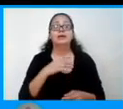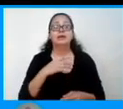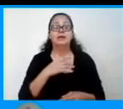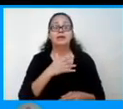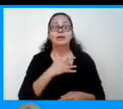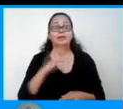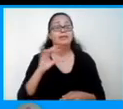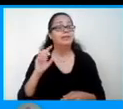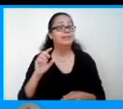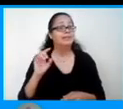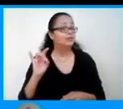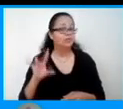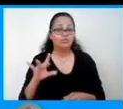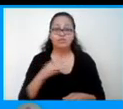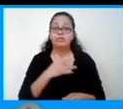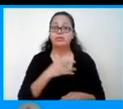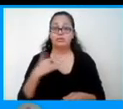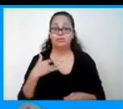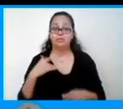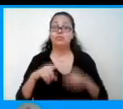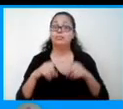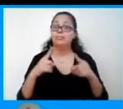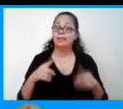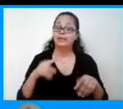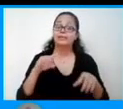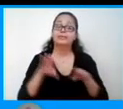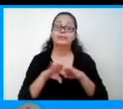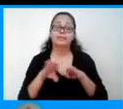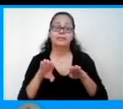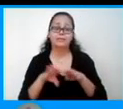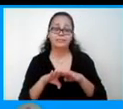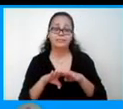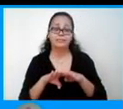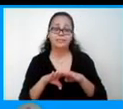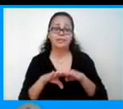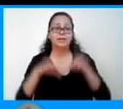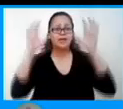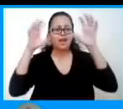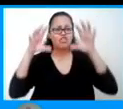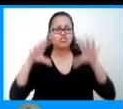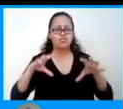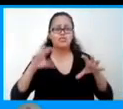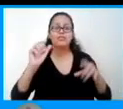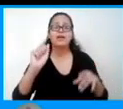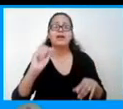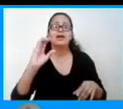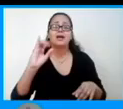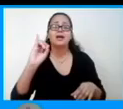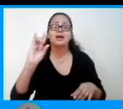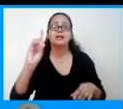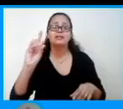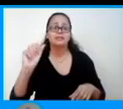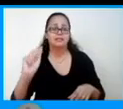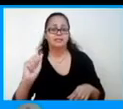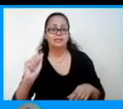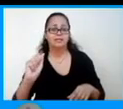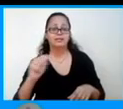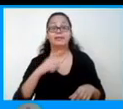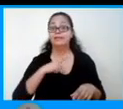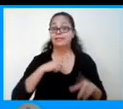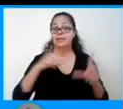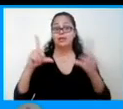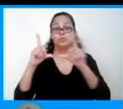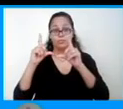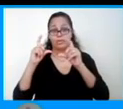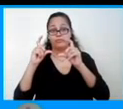Afeta também o meio ambiente, como por exemplo a questão da chuva ácida. Nós vamos falar dela daqui a pouco. Nós temos aqui uma foto, né, que ilustra aí